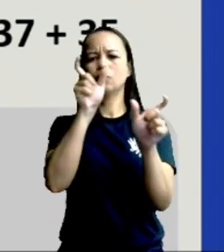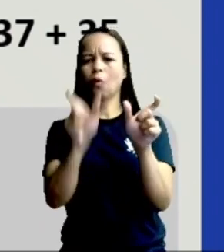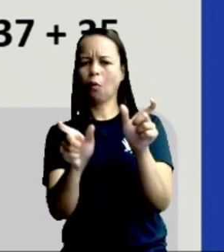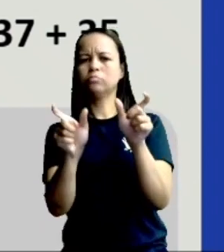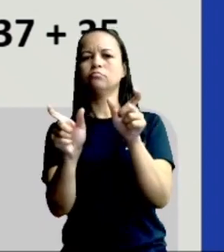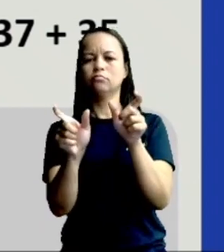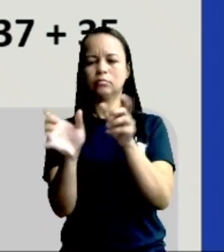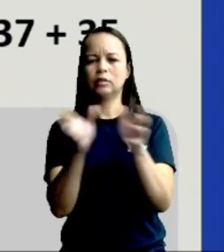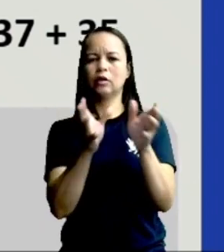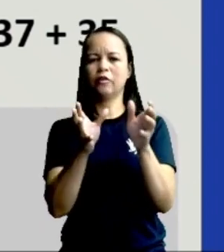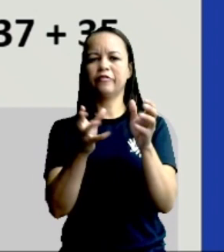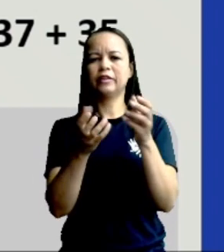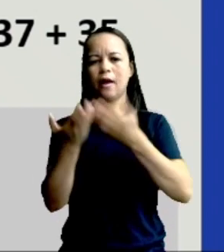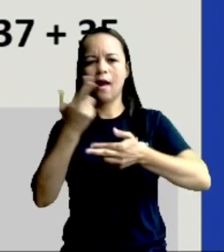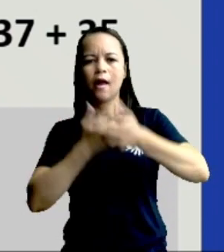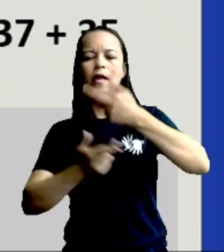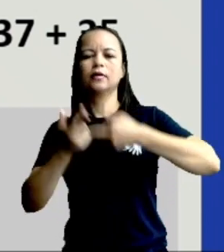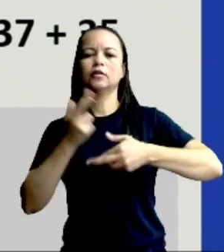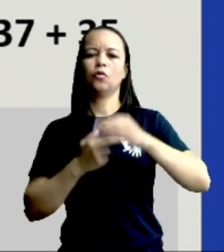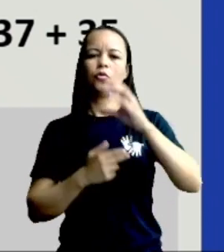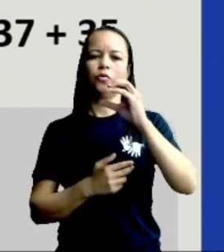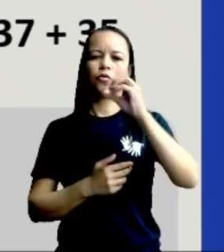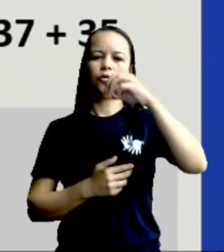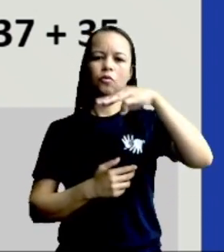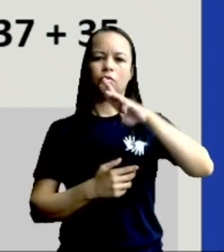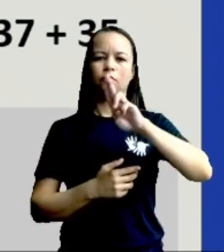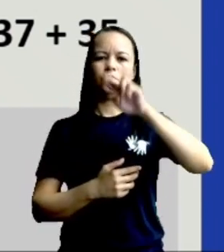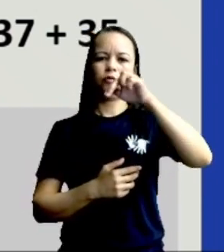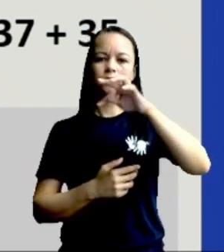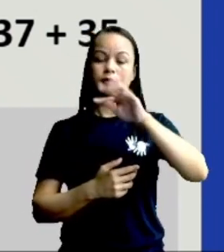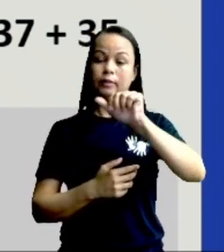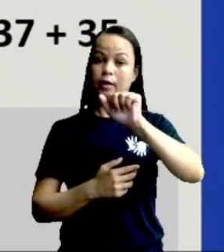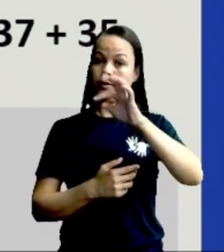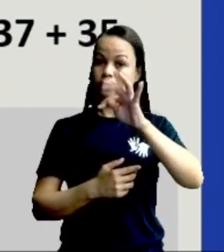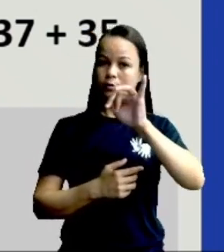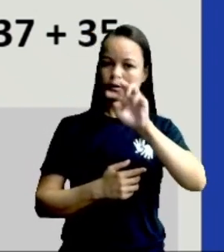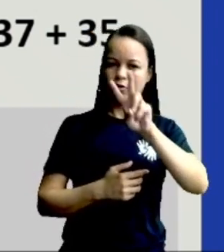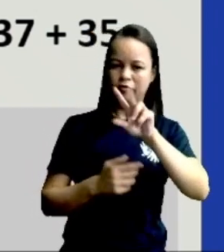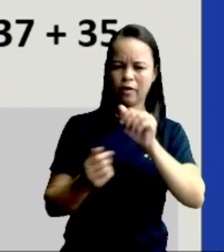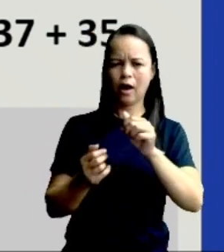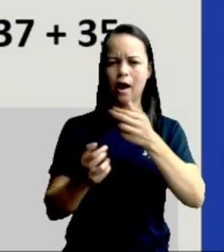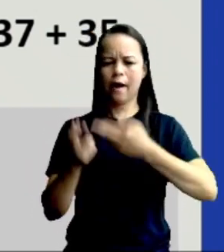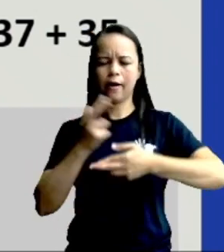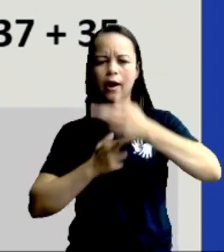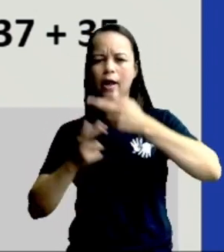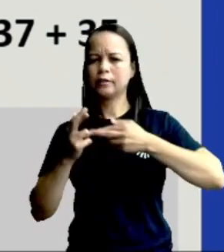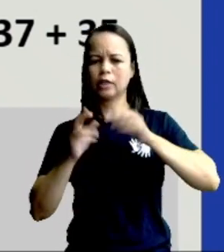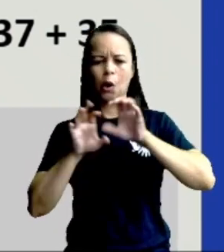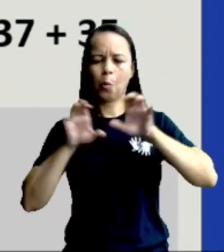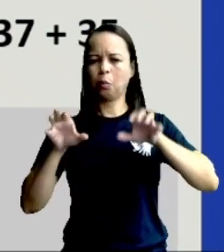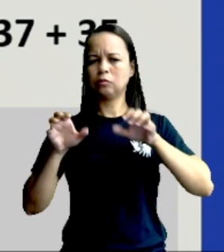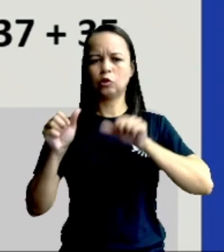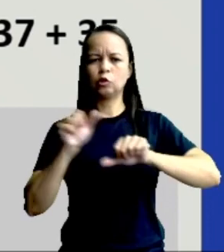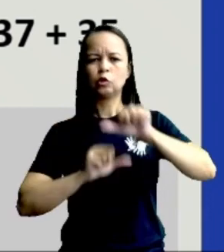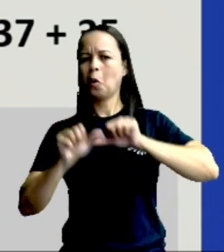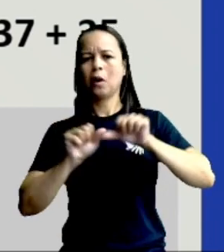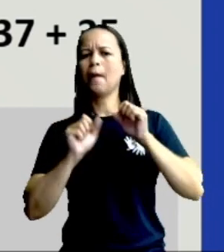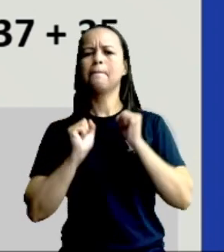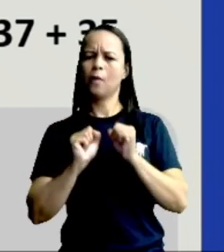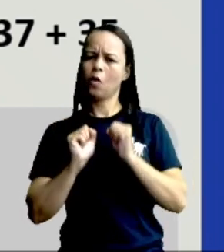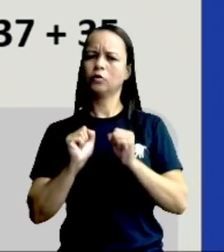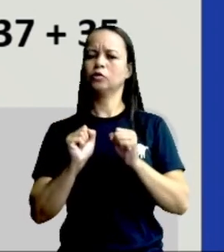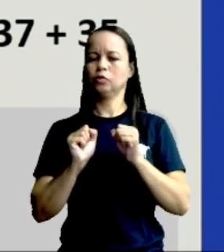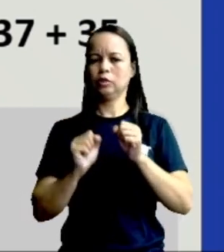relação comutativa, tá? Não importa a ordem dos termos. Eu posso trocar a ordem dos termos e o valor ser o